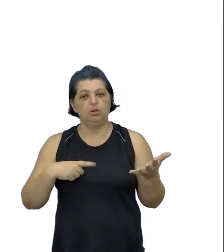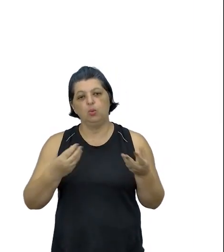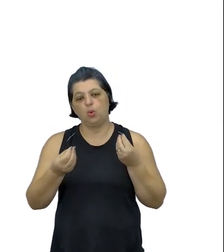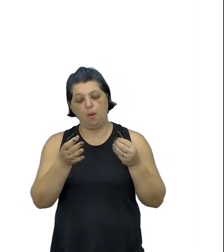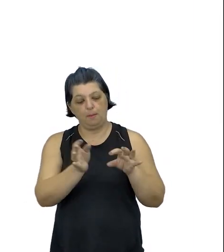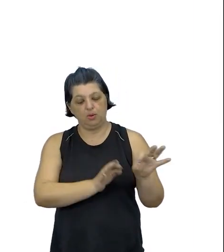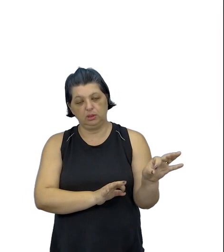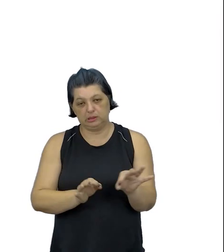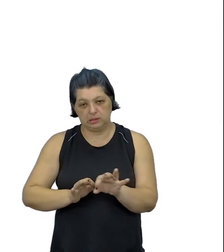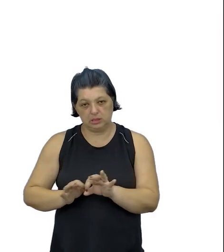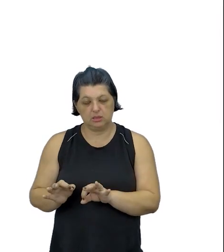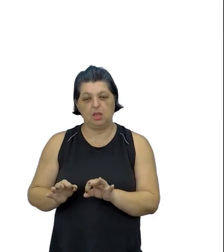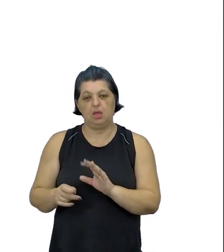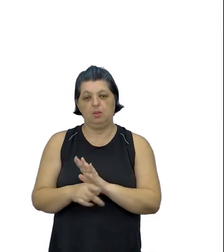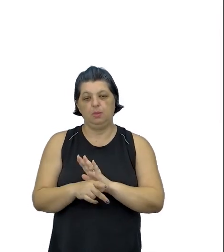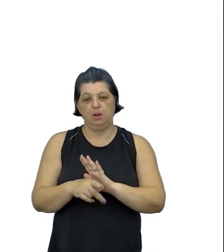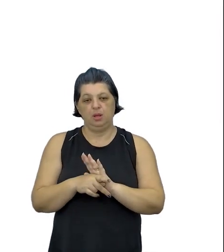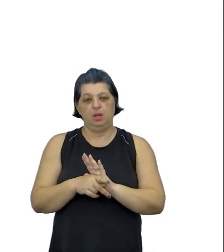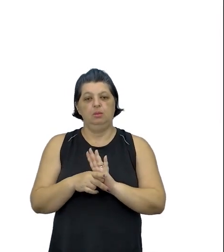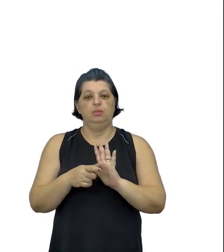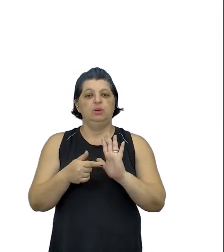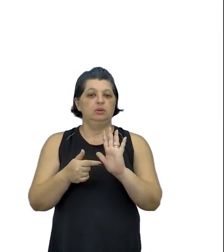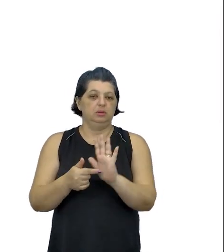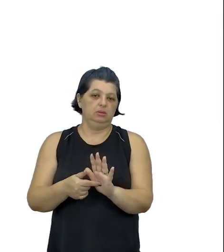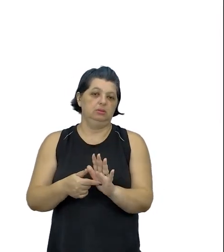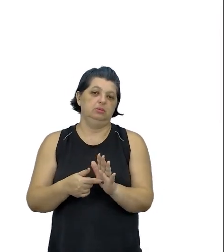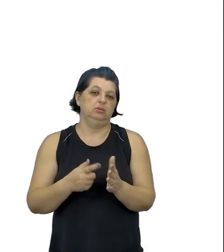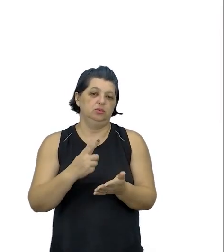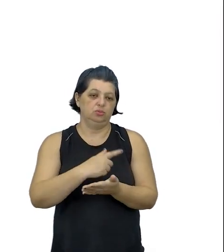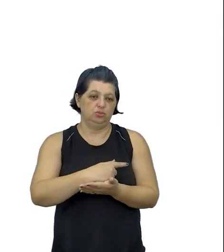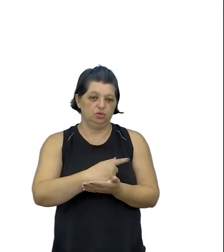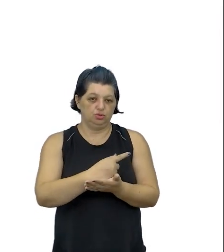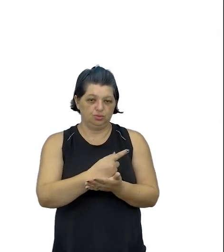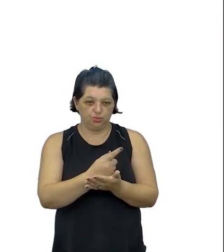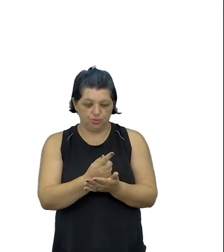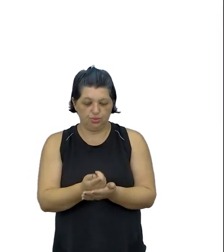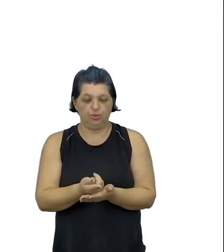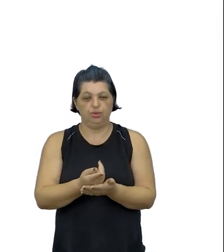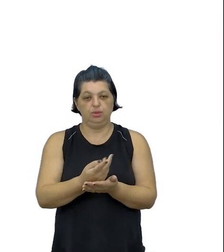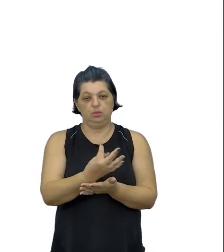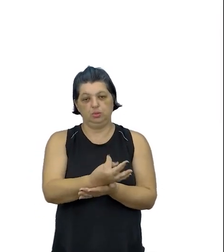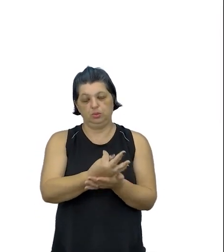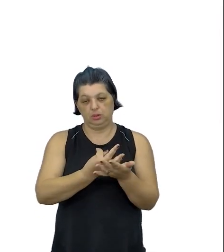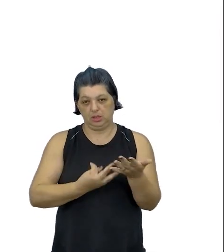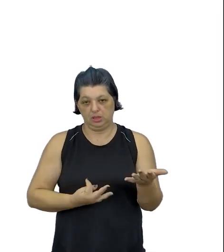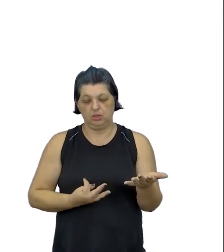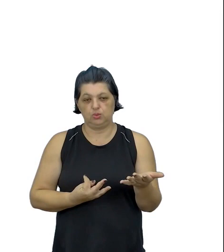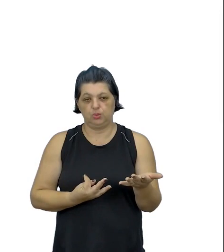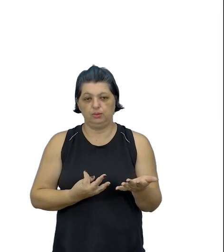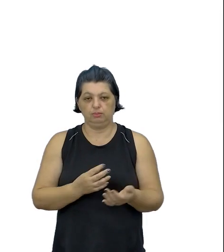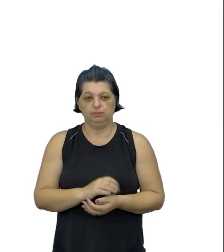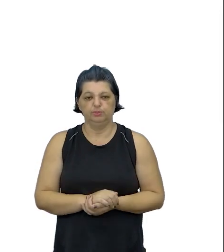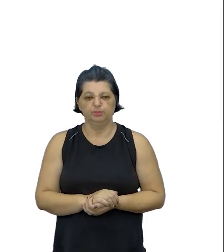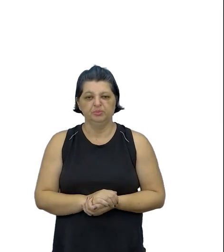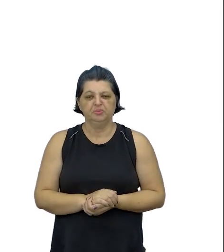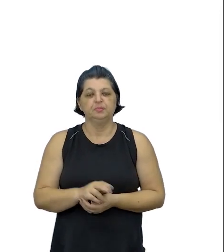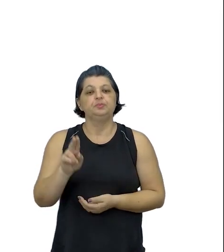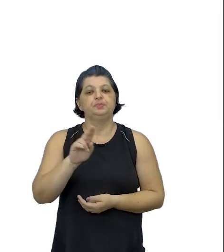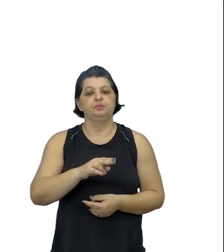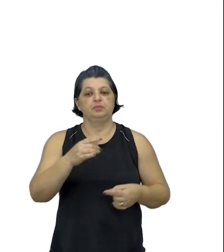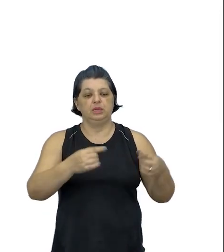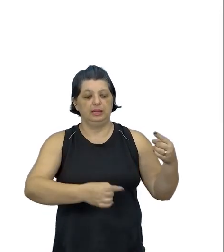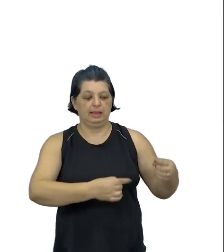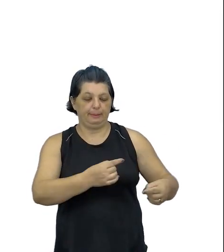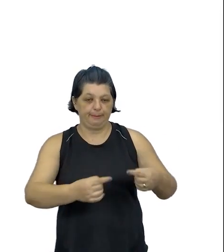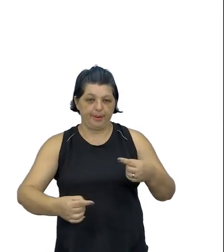dos seminários para exposição dos gêneros textuais aqui, os debates regrados